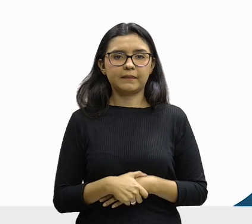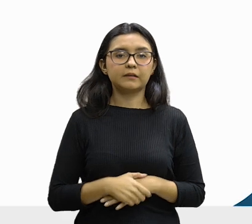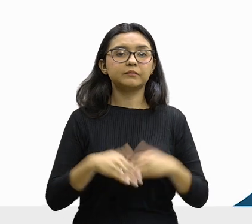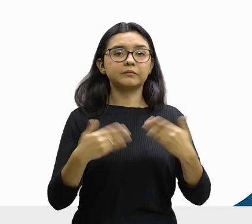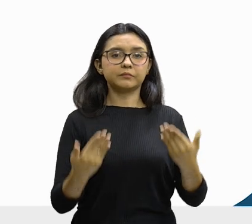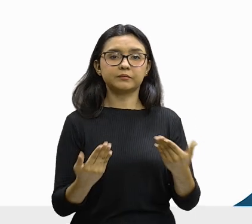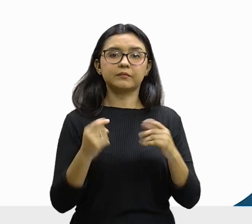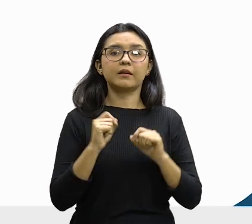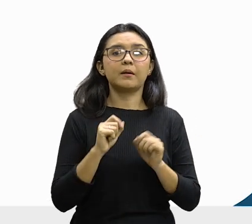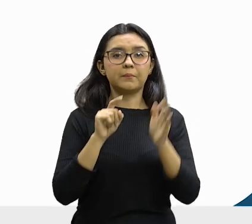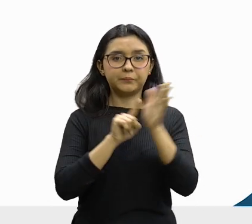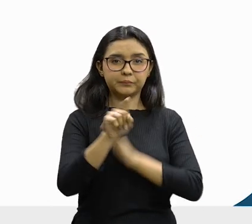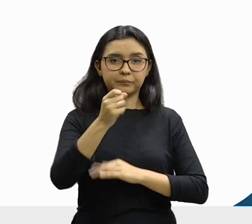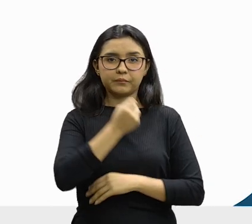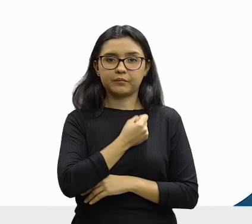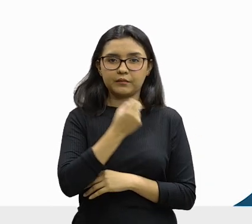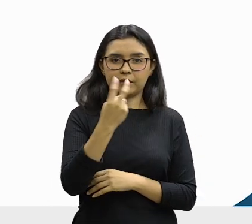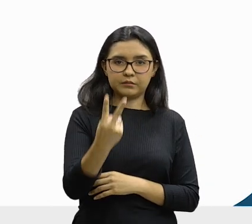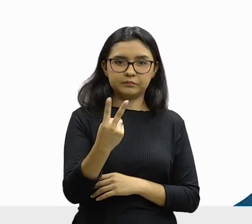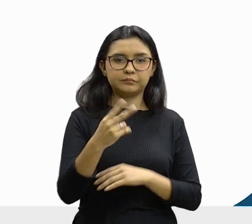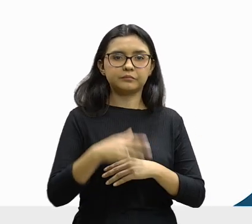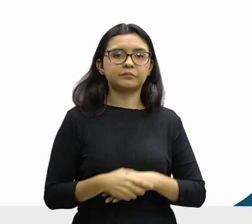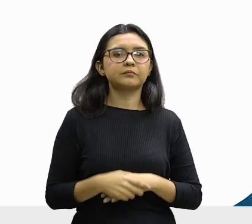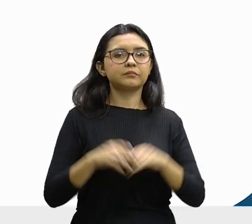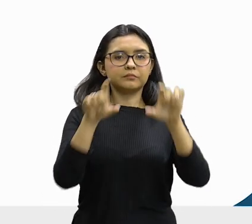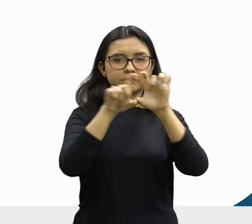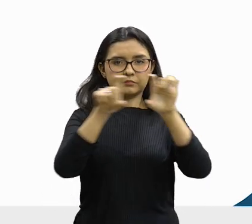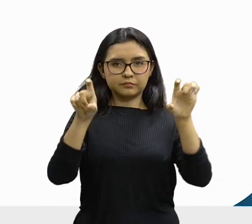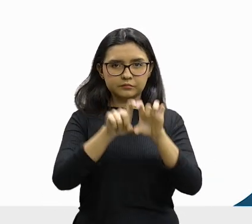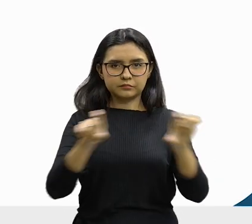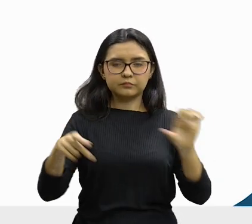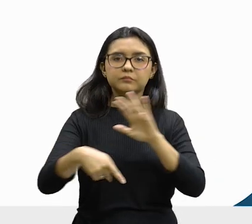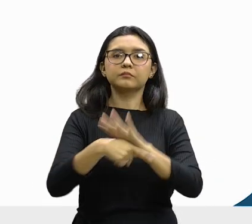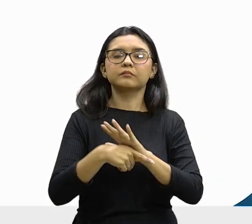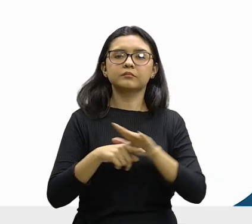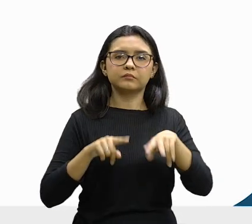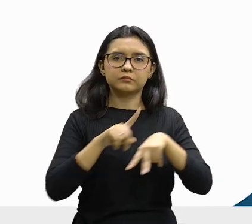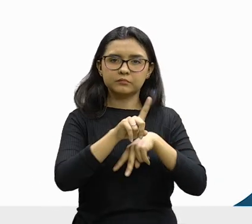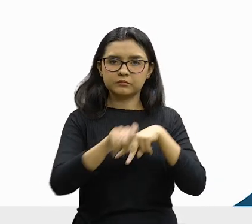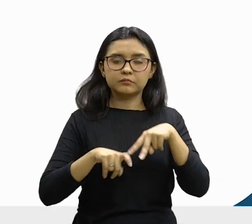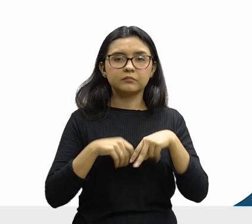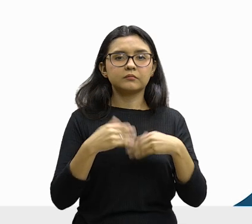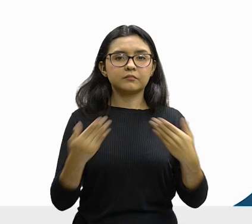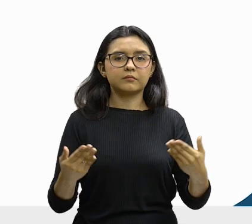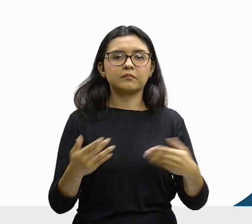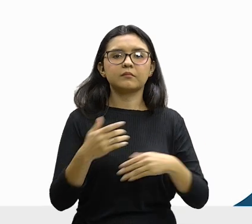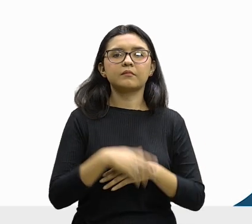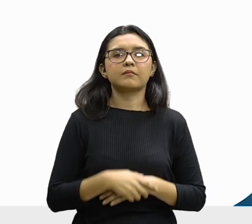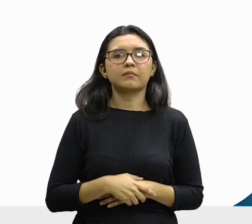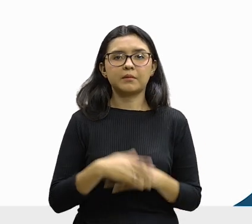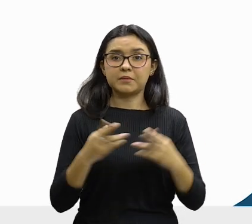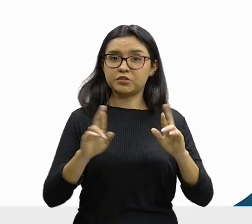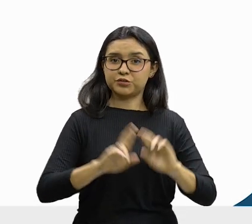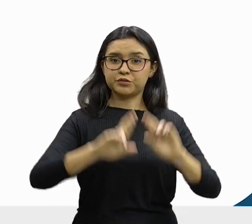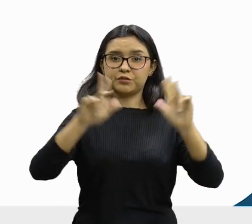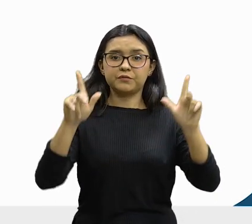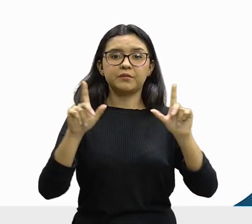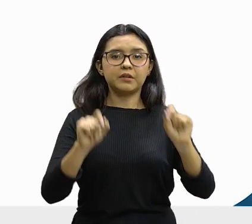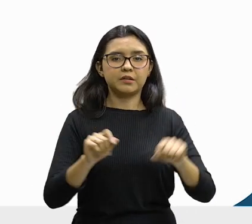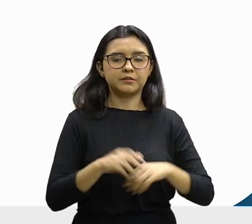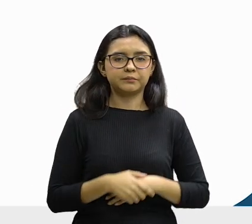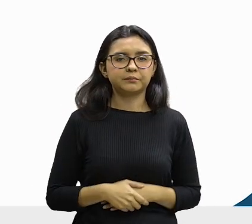questão 2, eu preparei tópico de parasitologia também, só que agora um pouquinho diferente. Vamos de bactéria e protozoário. Olha só o que diz a questão